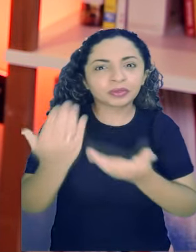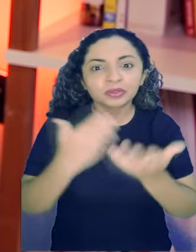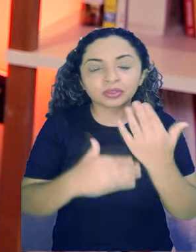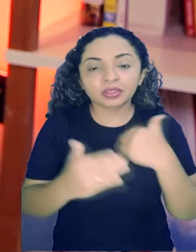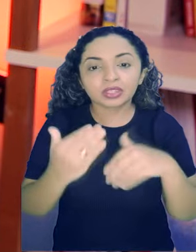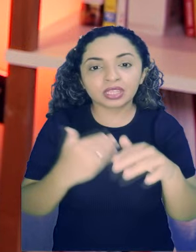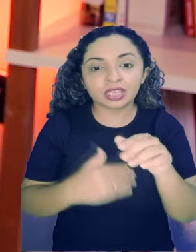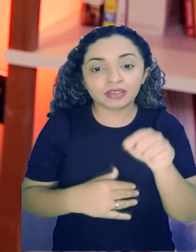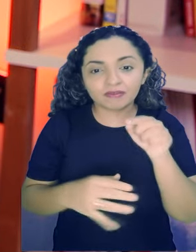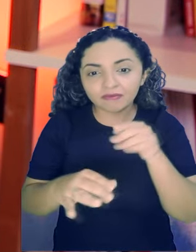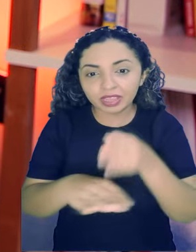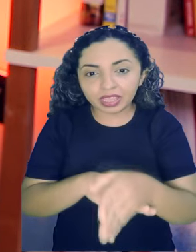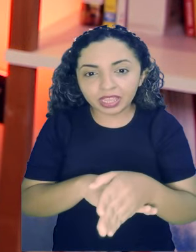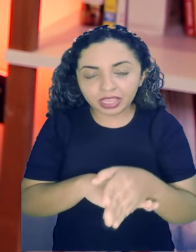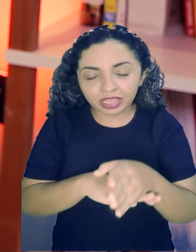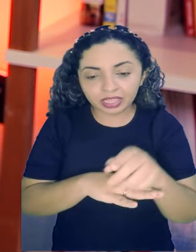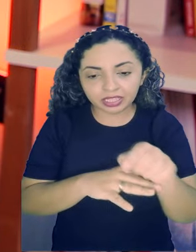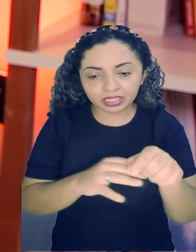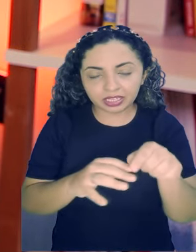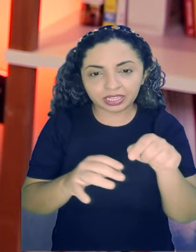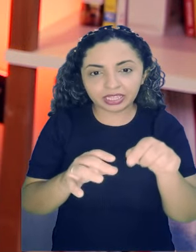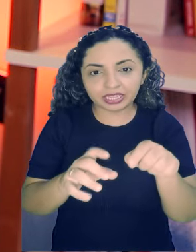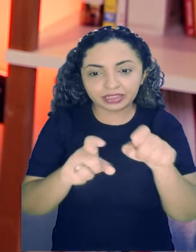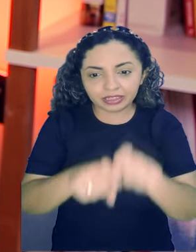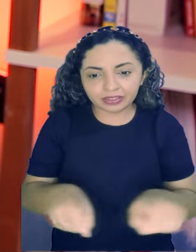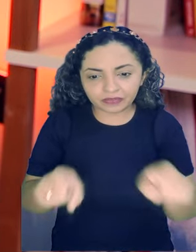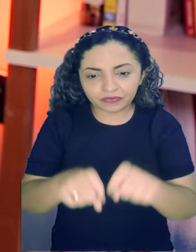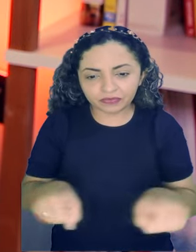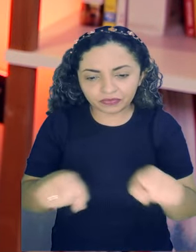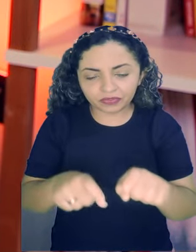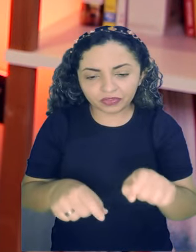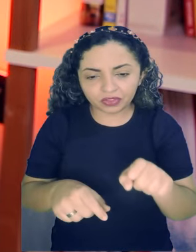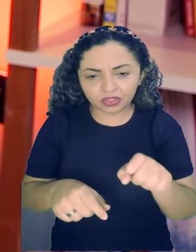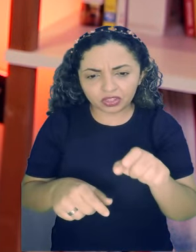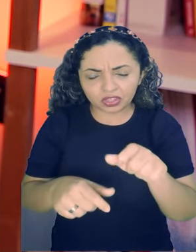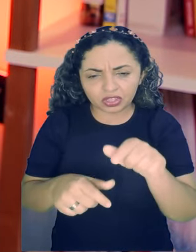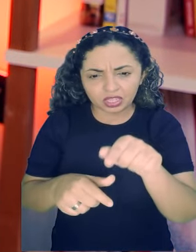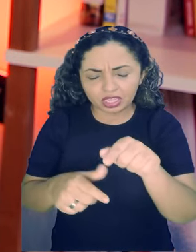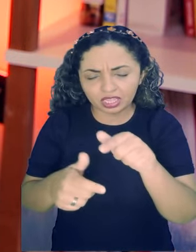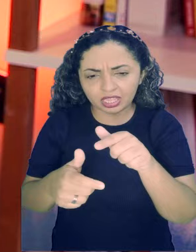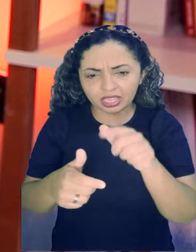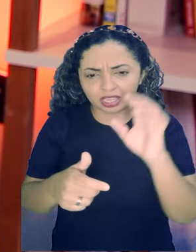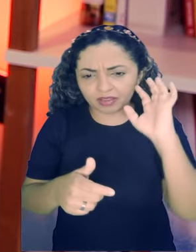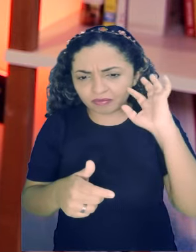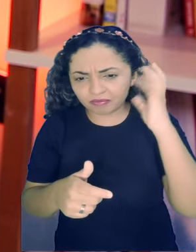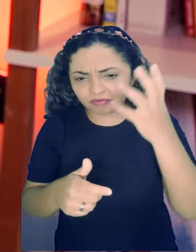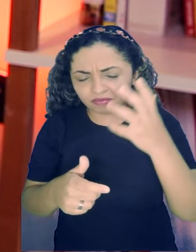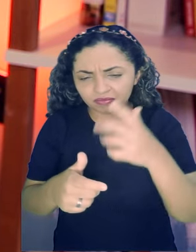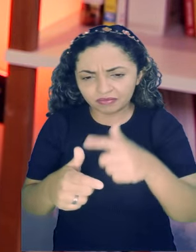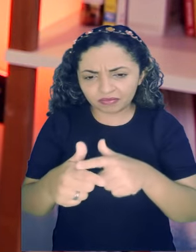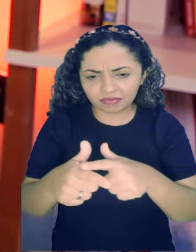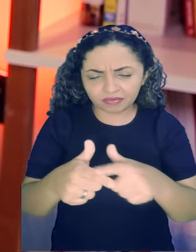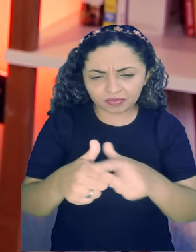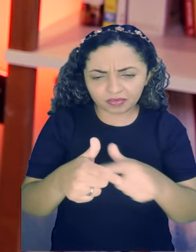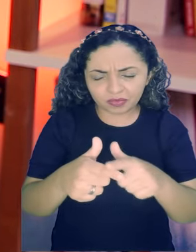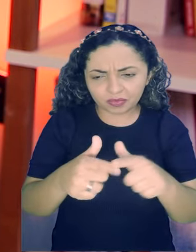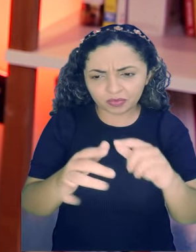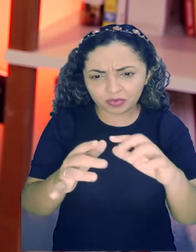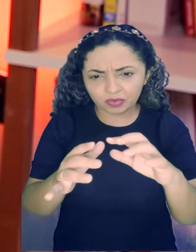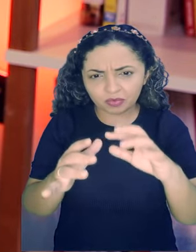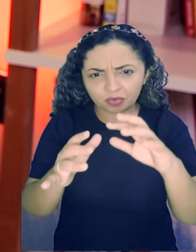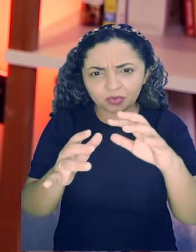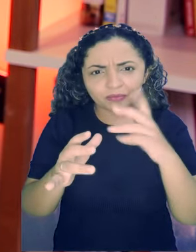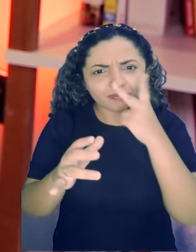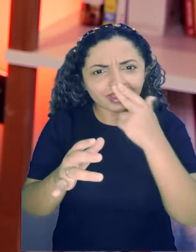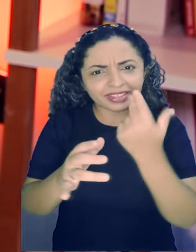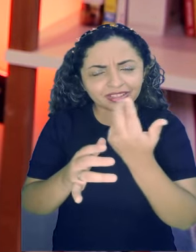realidade virtual de um jogo chamado Problema dos Três Corpos, em que essa realidade virtual recria um universo